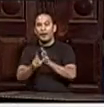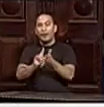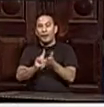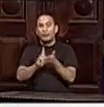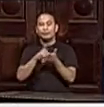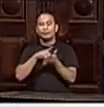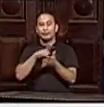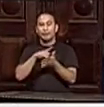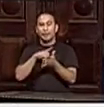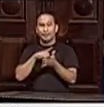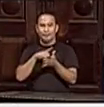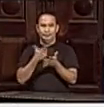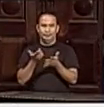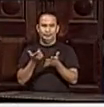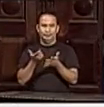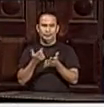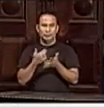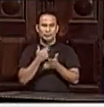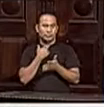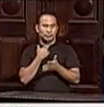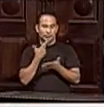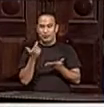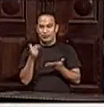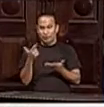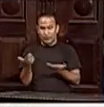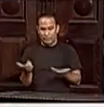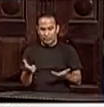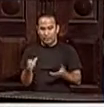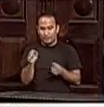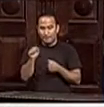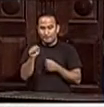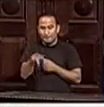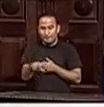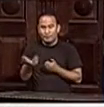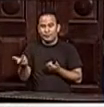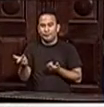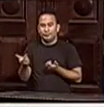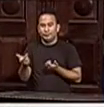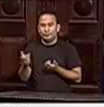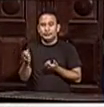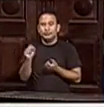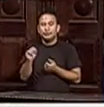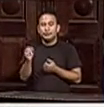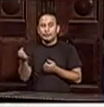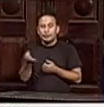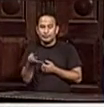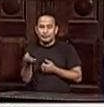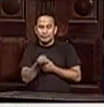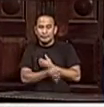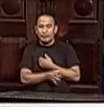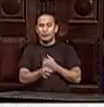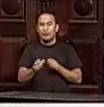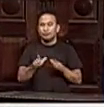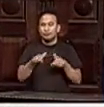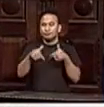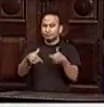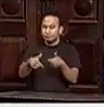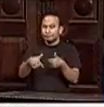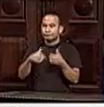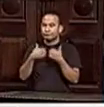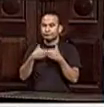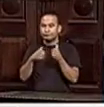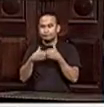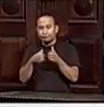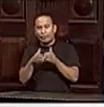de licitação e a gente não tenha aprovado uma legislação que aperfeiçoe o papel do transporte aquaviário para